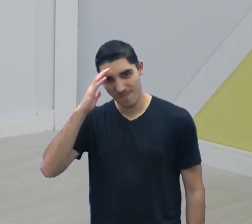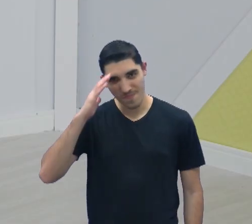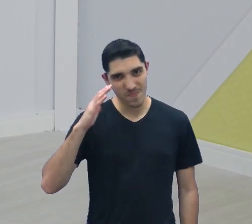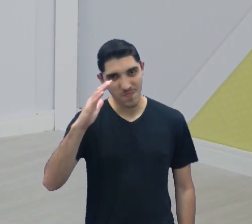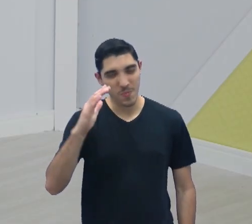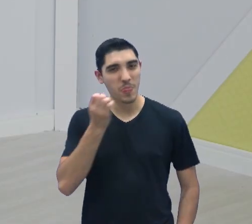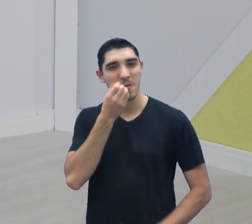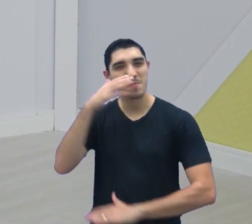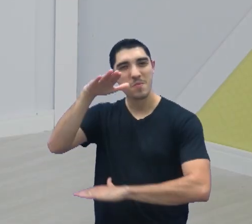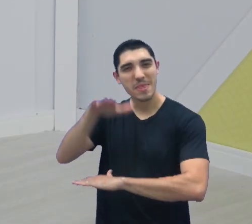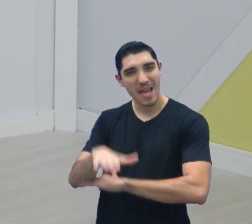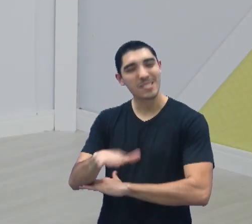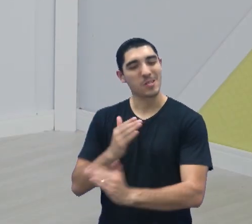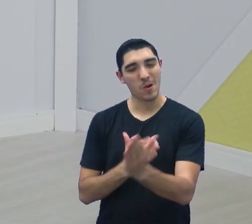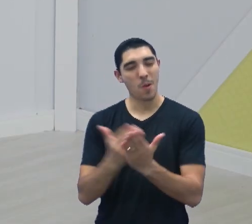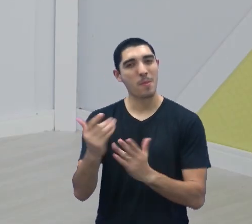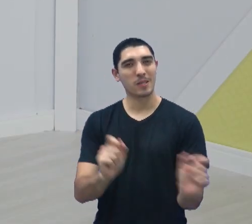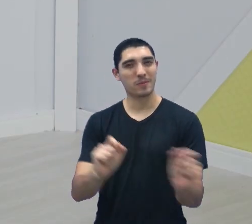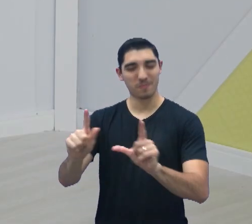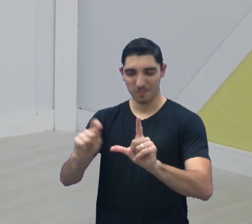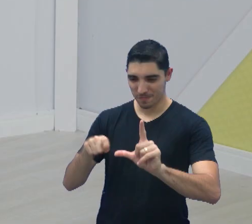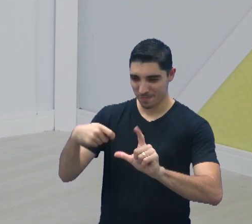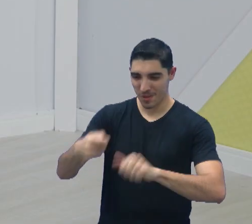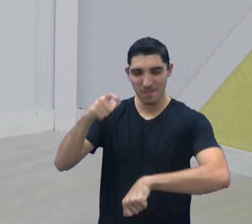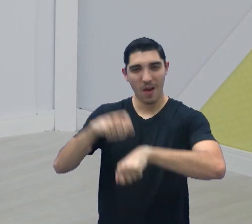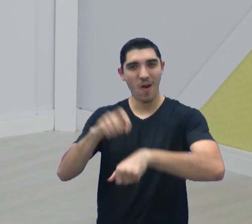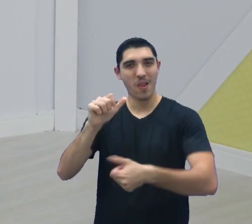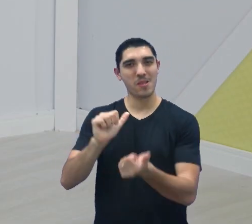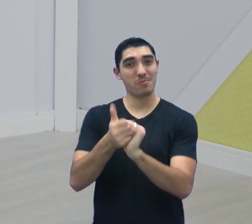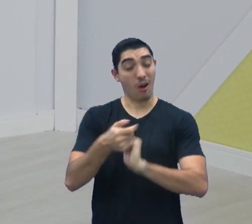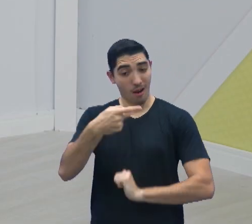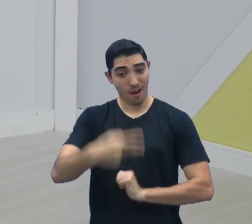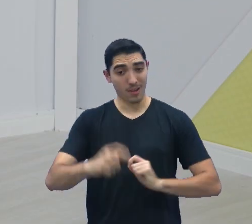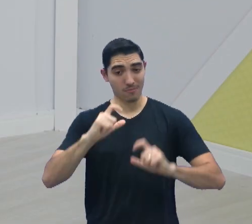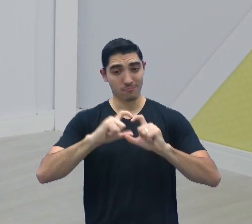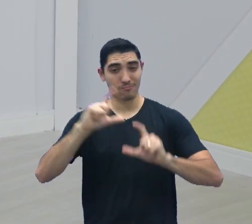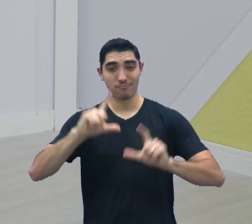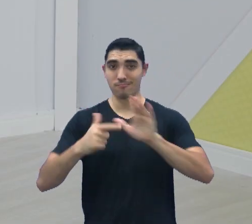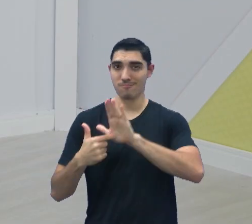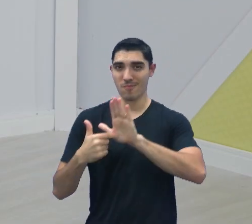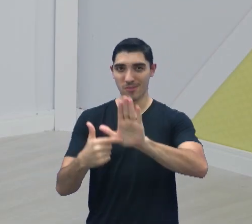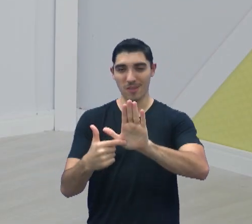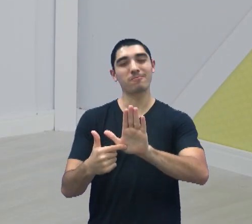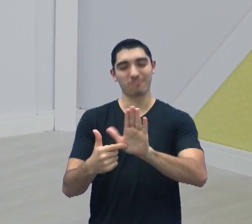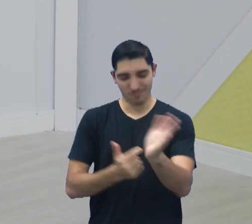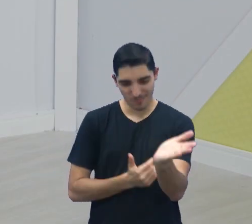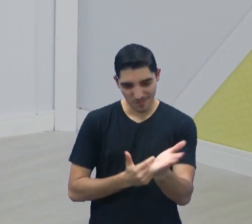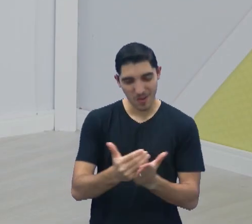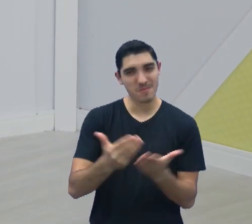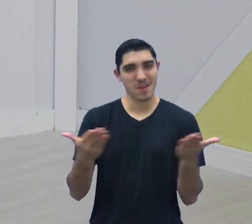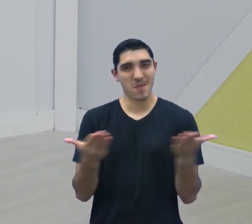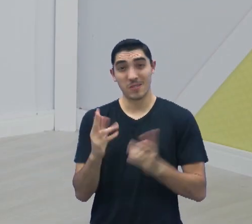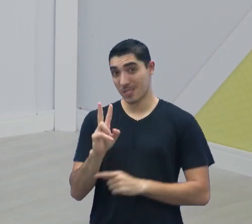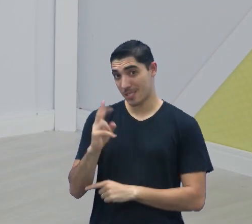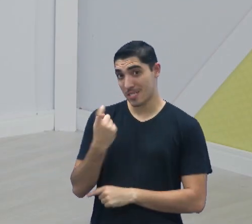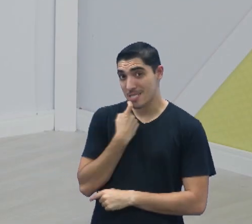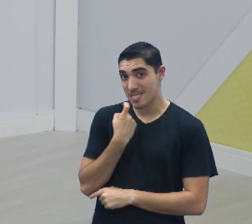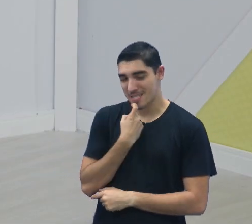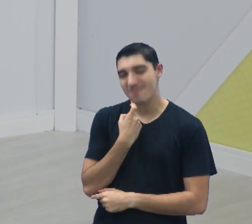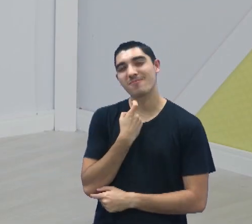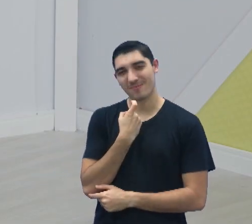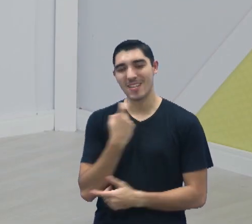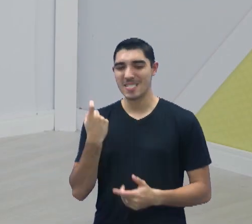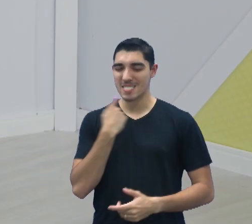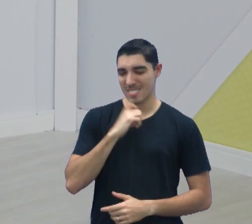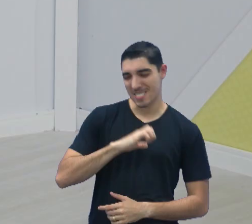uma boa tarde para você. Tá começando a Hora do Esporte aqui na tela da TV Câmara de São José dos Campos. Vamos juntos nesta sexta-feira.